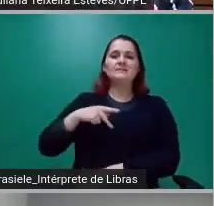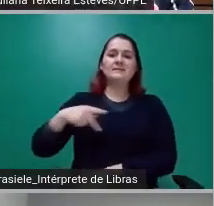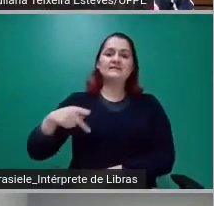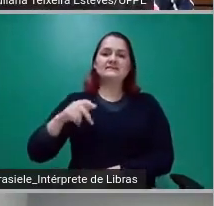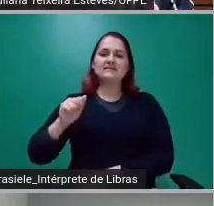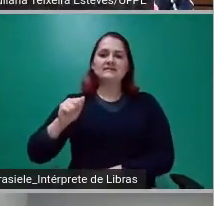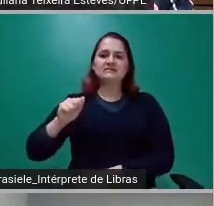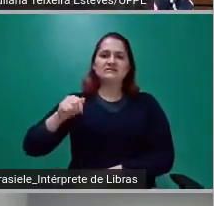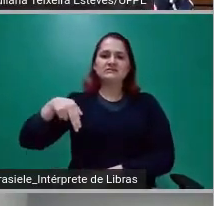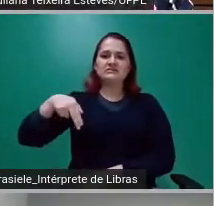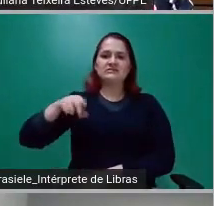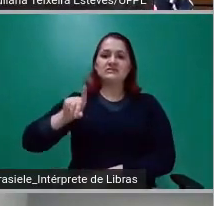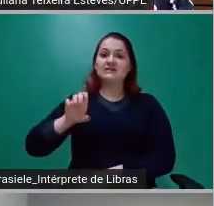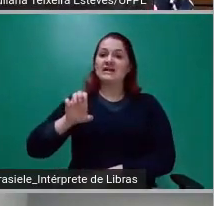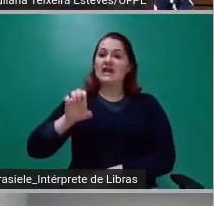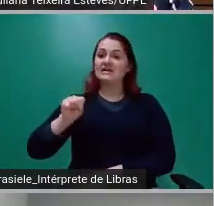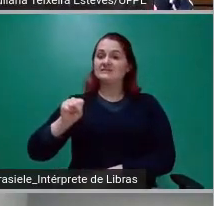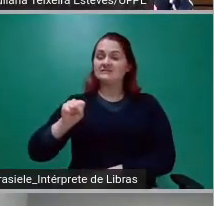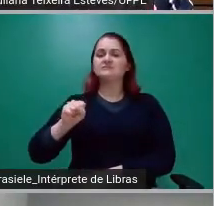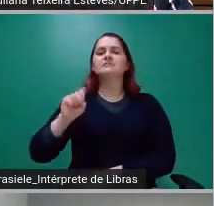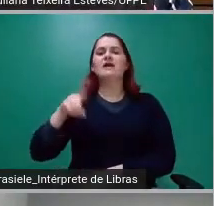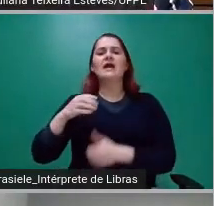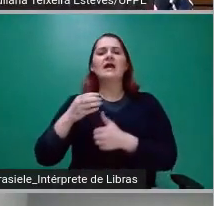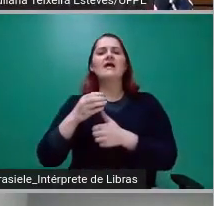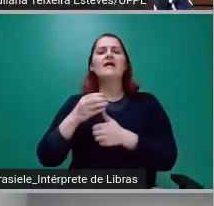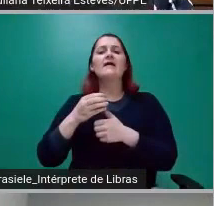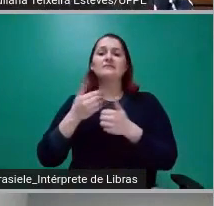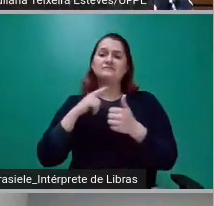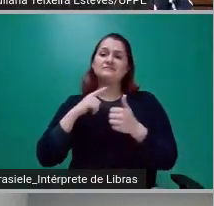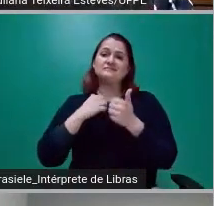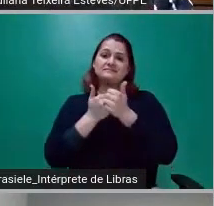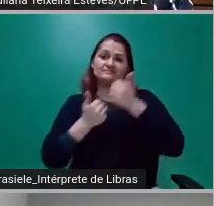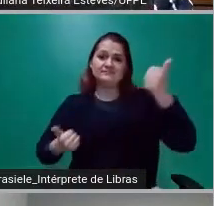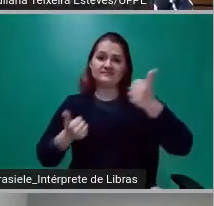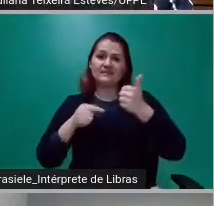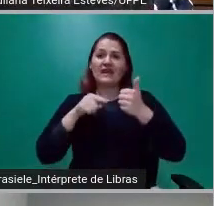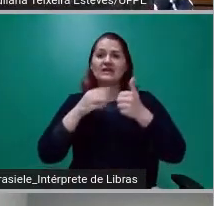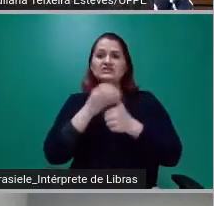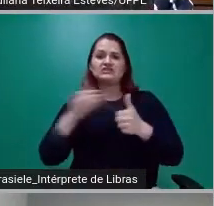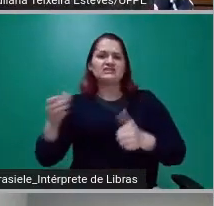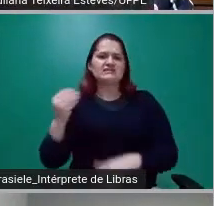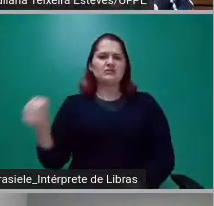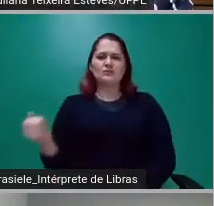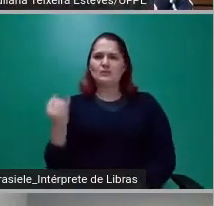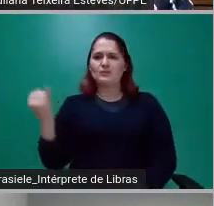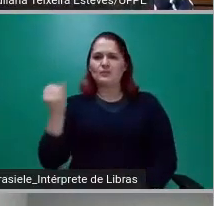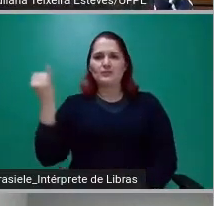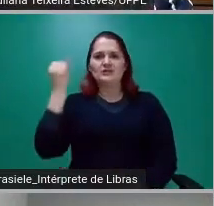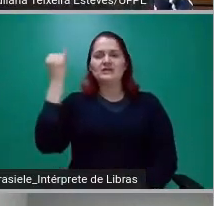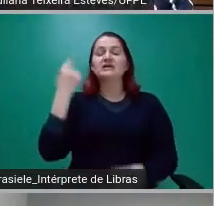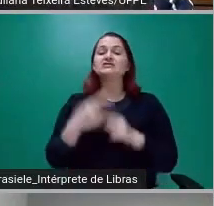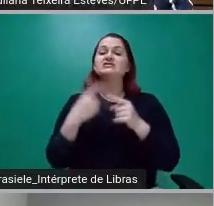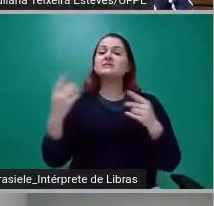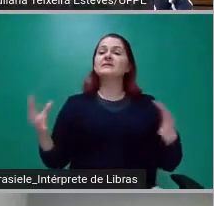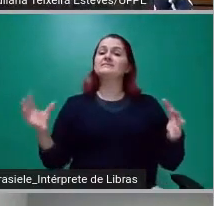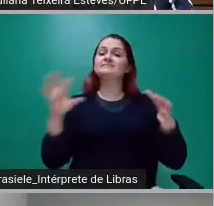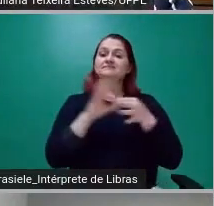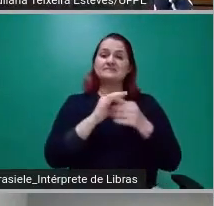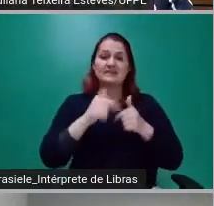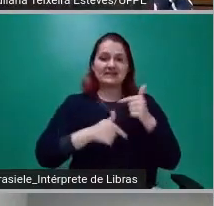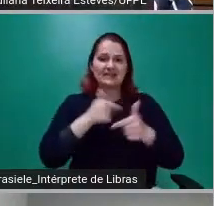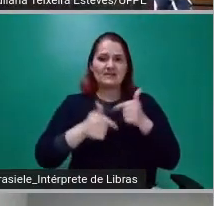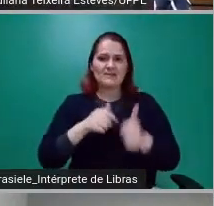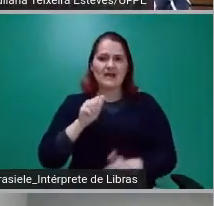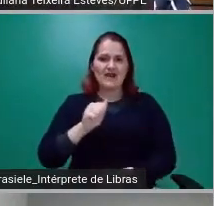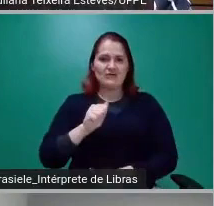uma gestão muito importante, muito combativa e de muita parceria com a Auditoria Cidadã da Dívida, para a